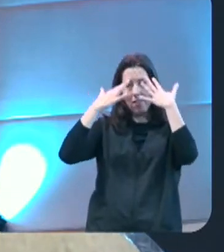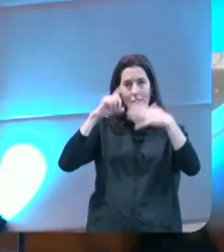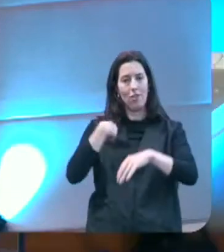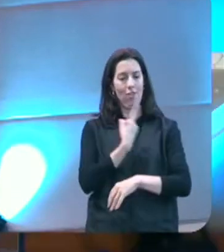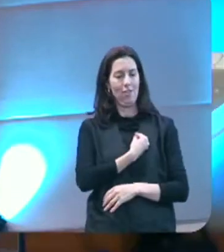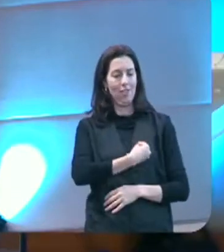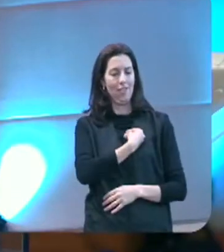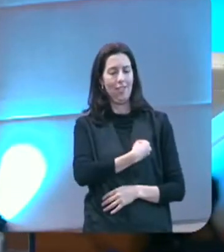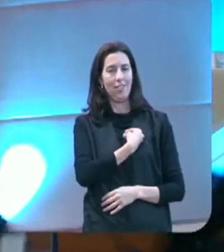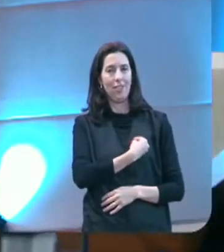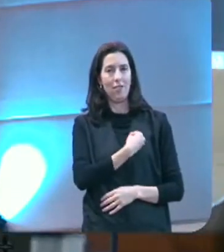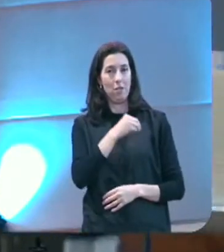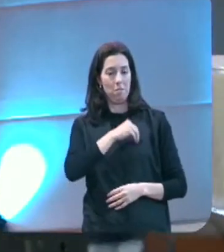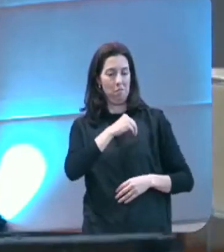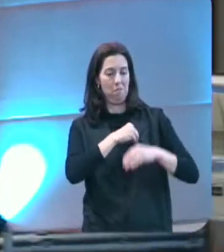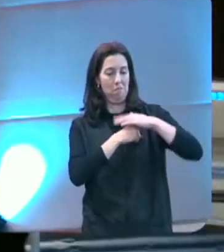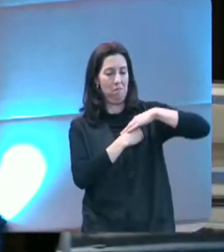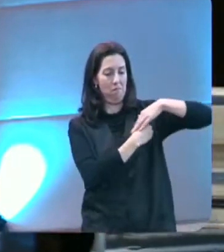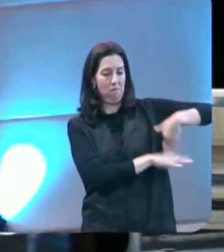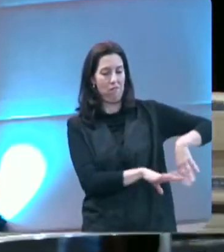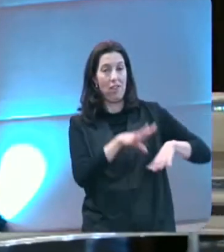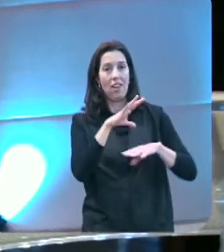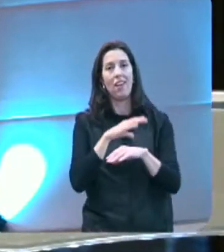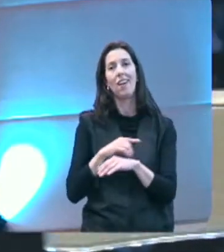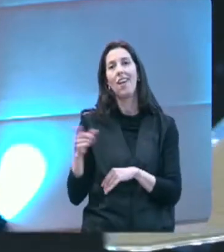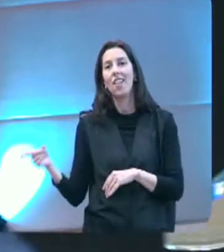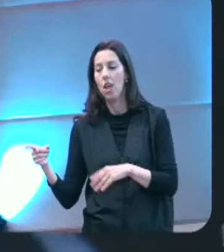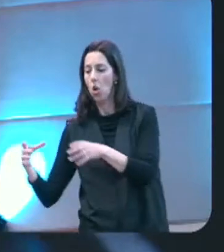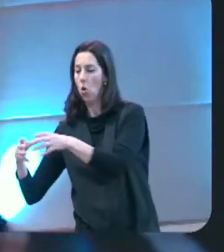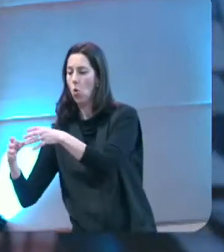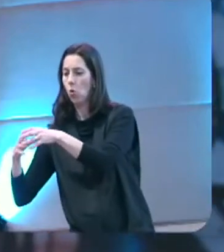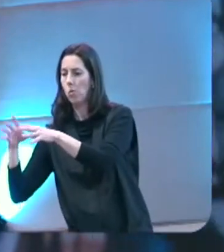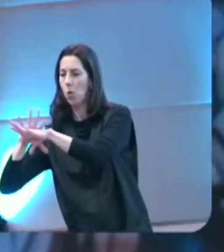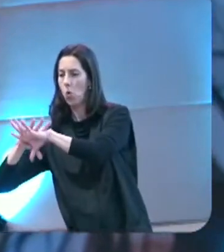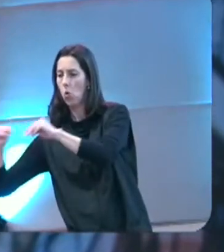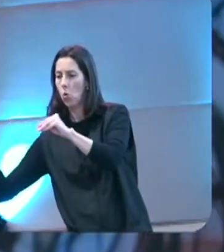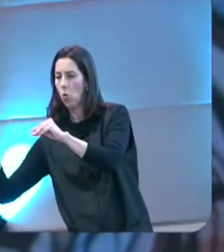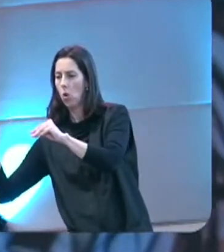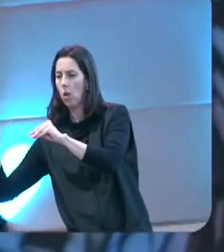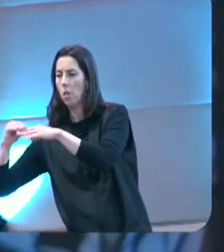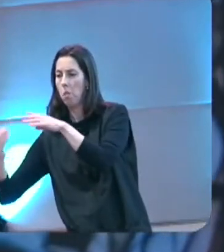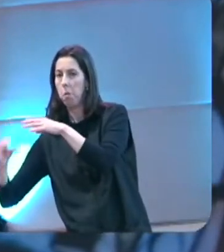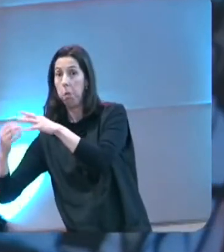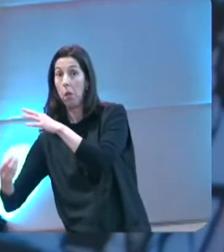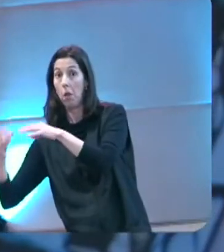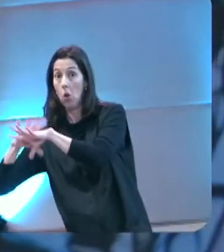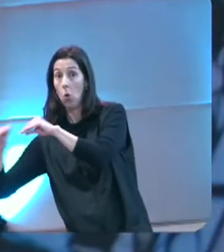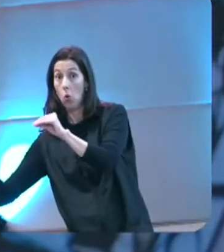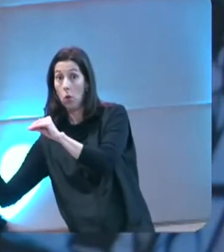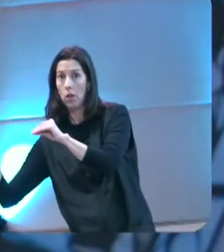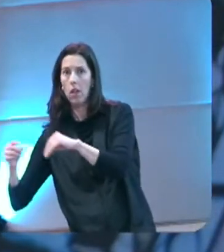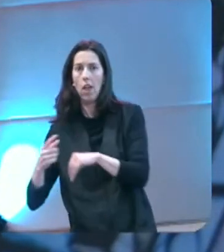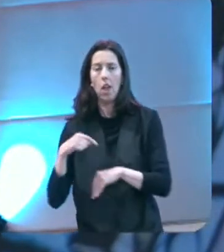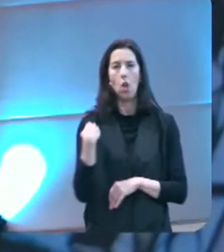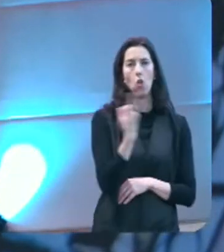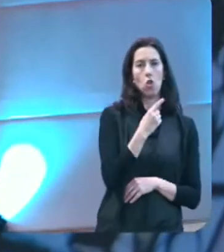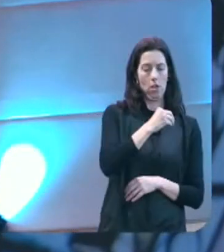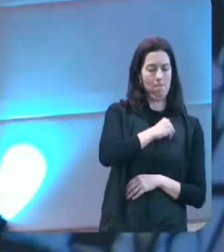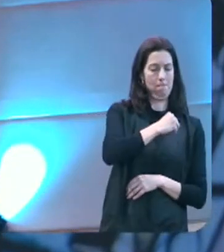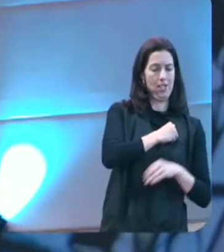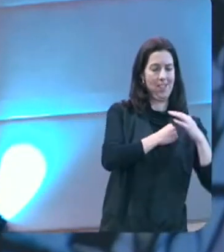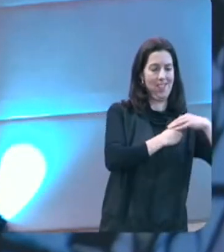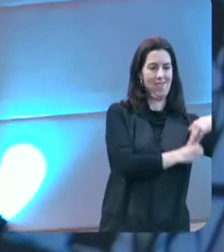E nós fomos curados, não da lepra, mas do pecado, da